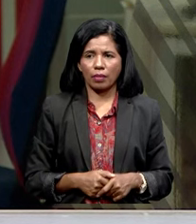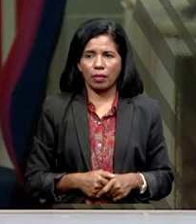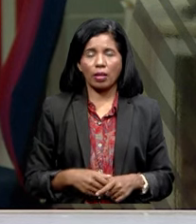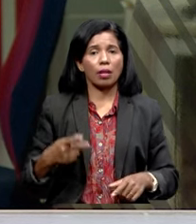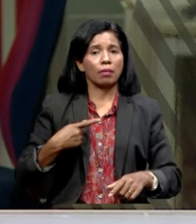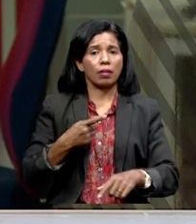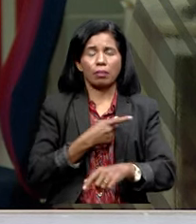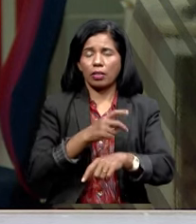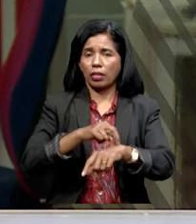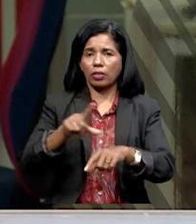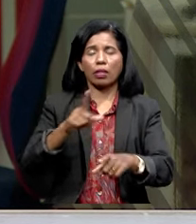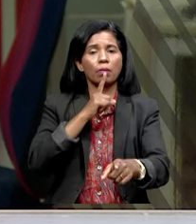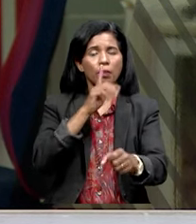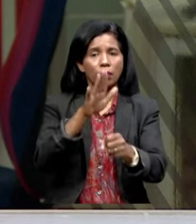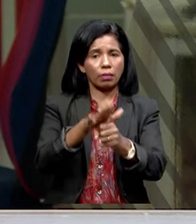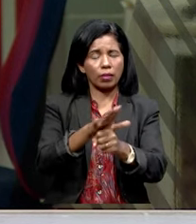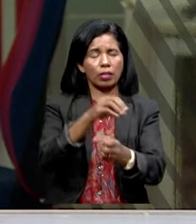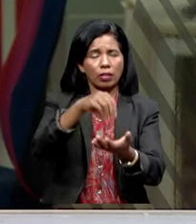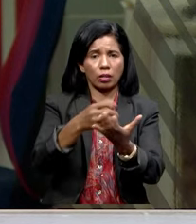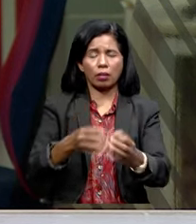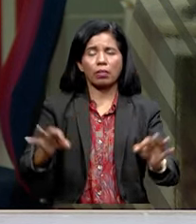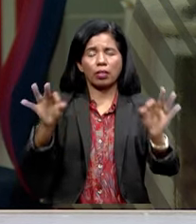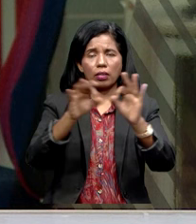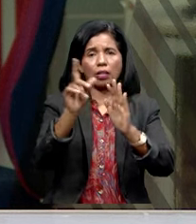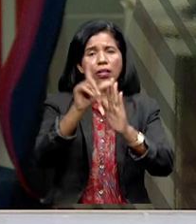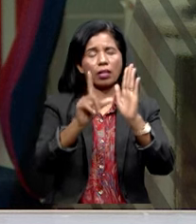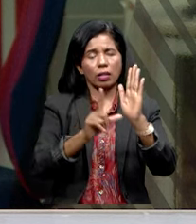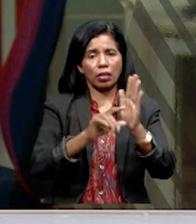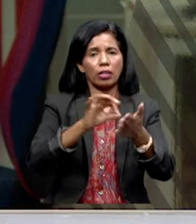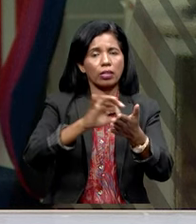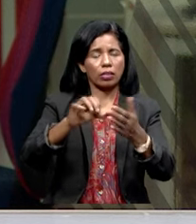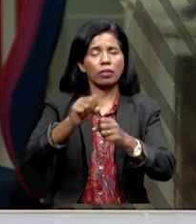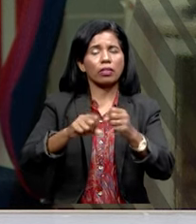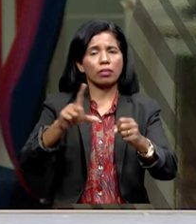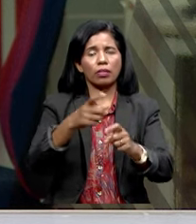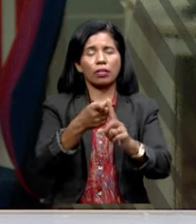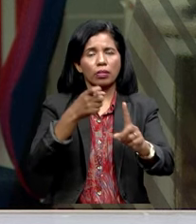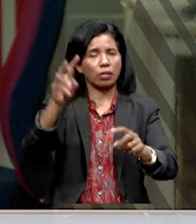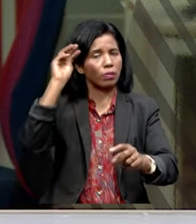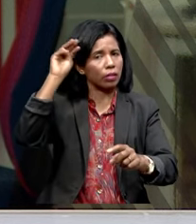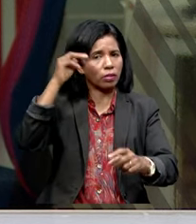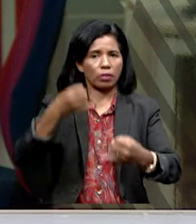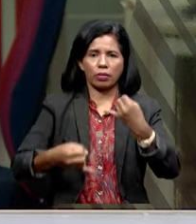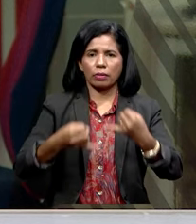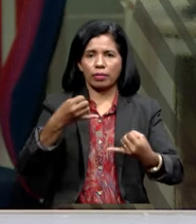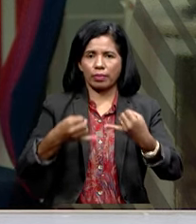Parlamento Nacional promete aceitar a prioridade para alteração lei de registro civil, o ministro de Justiça.